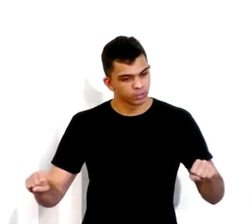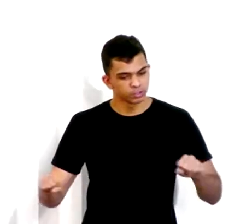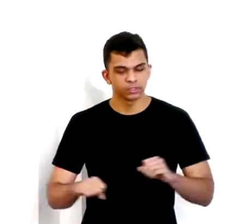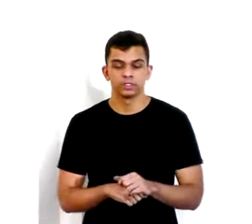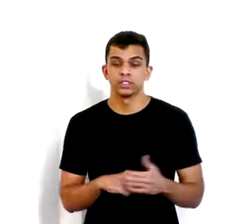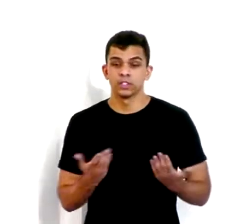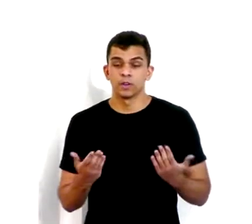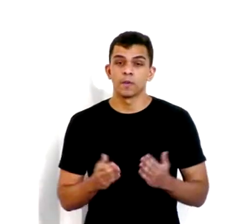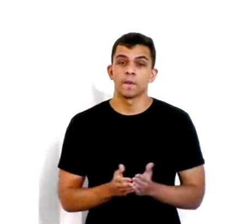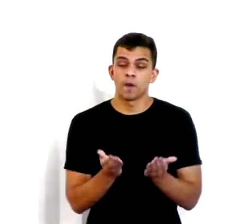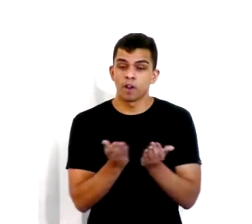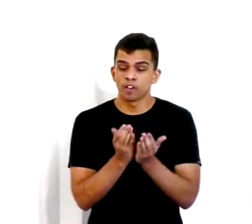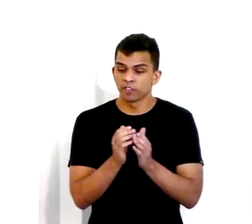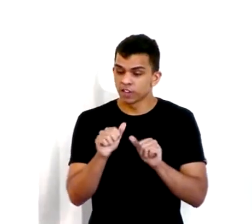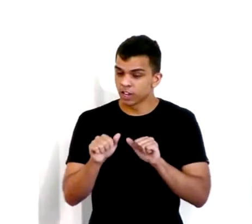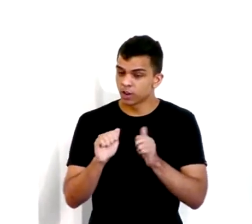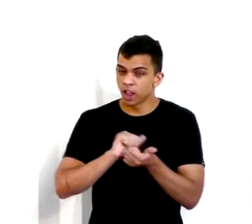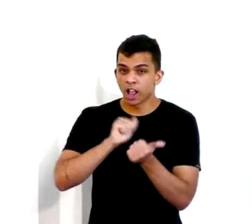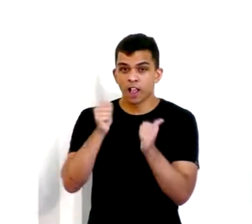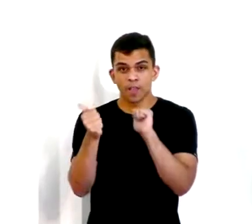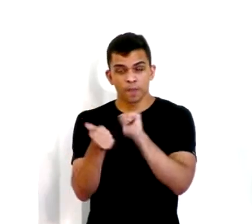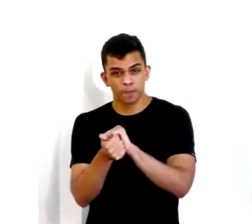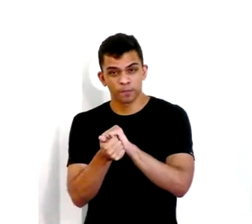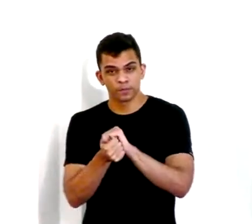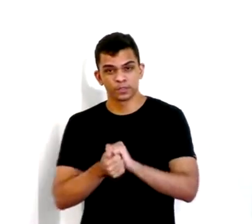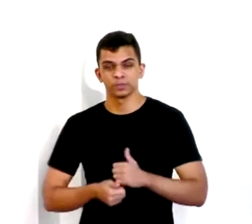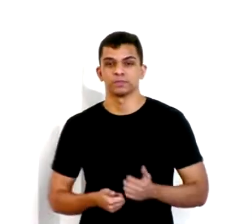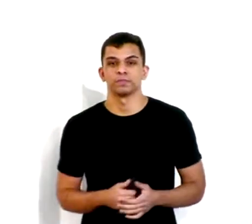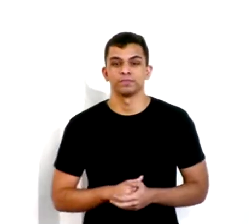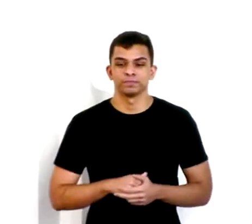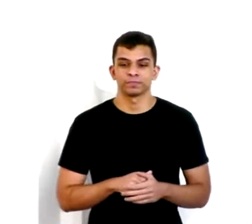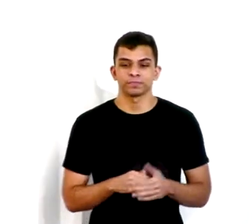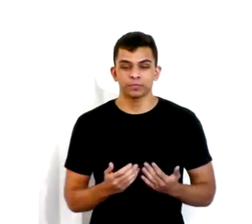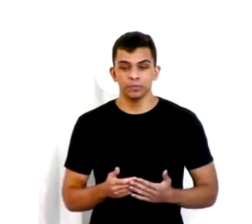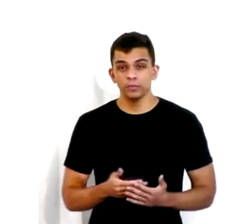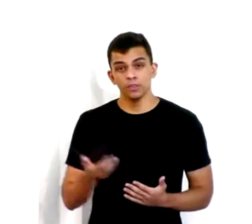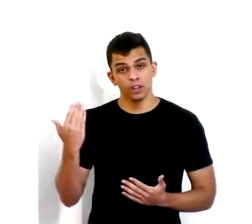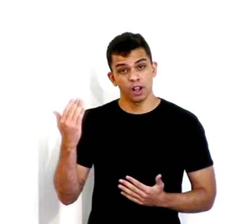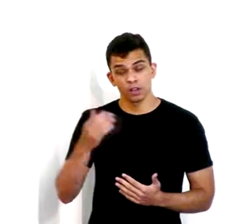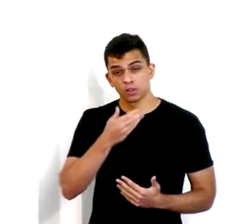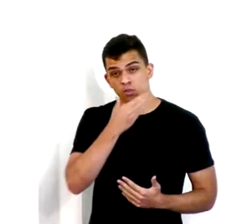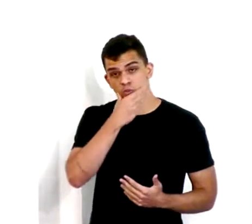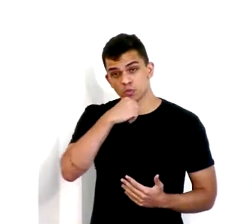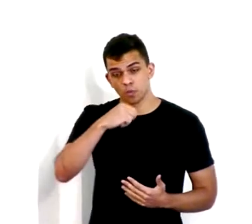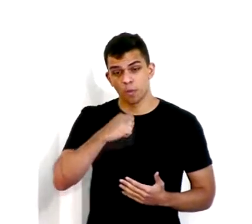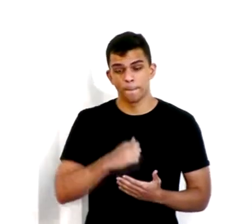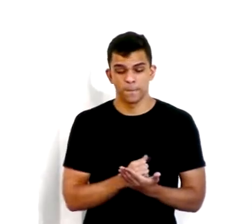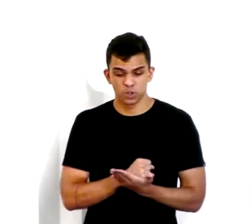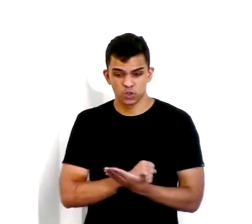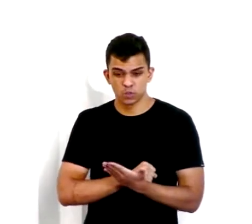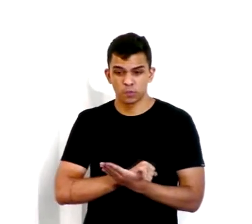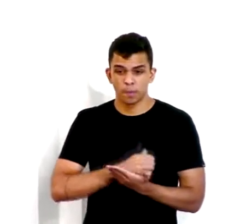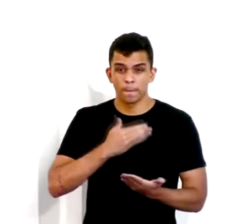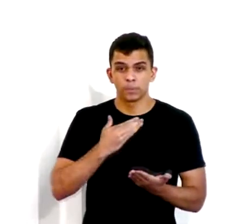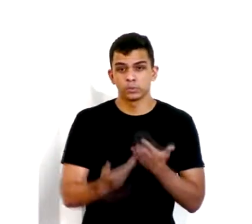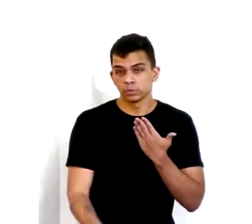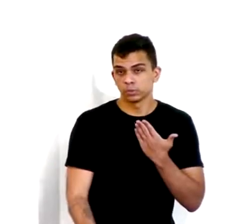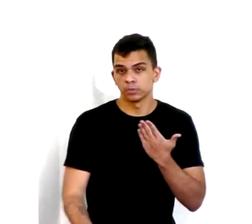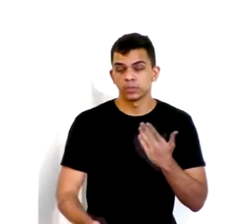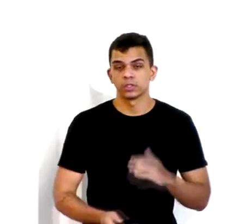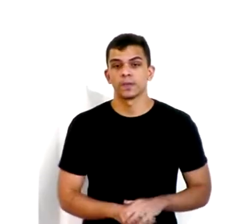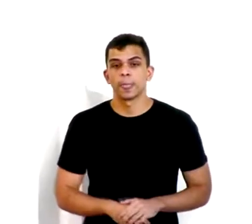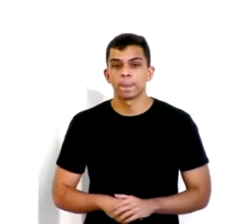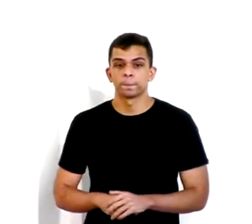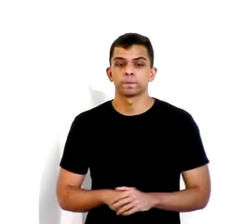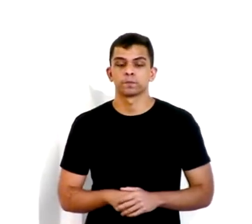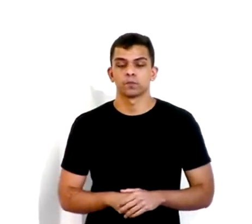homem moderno. Em fazer isso, Bultmann destrói o pilar central do cristianismo, a